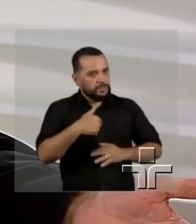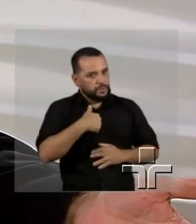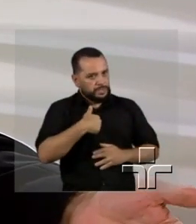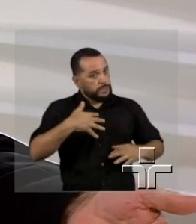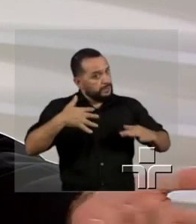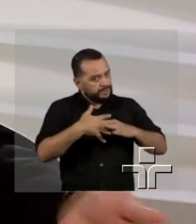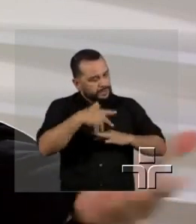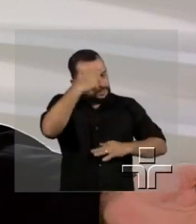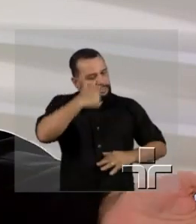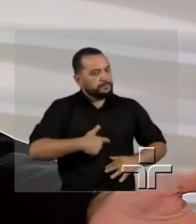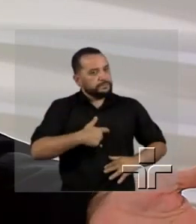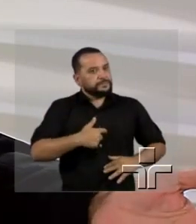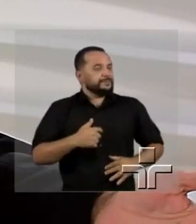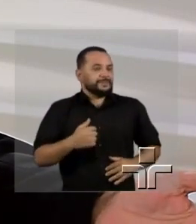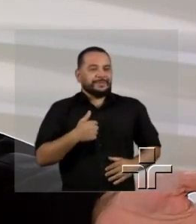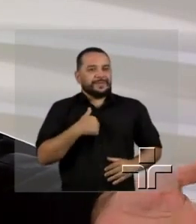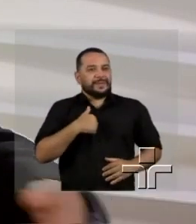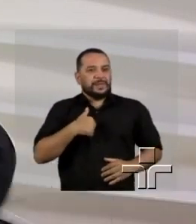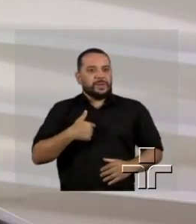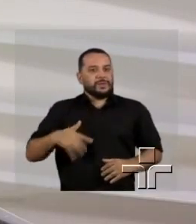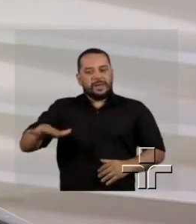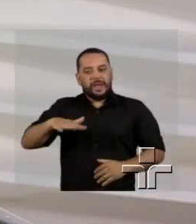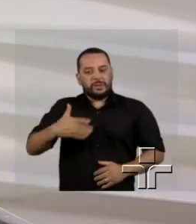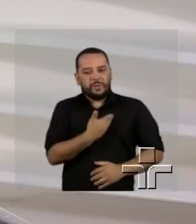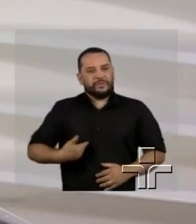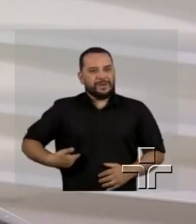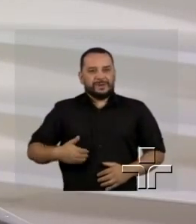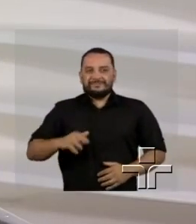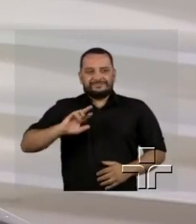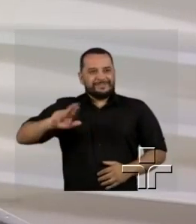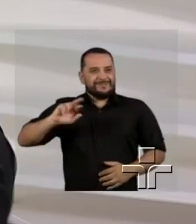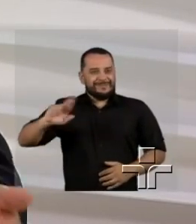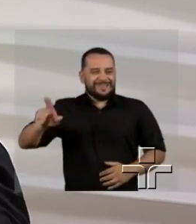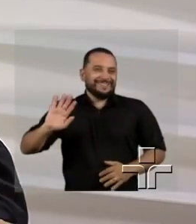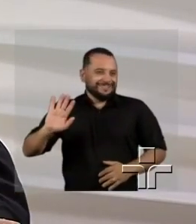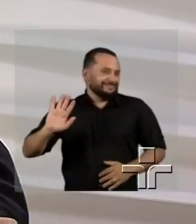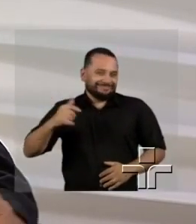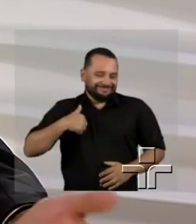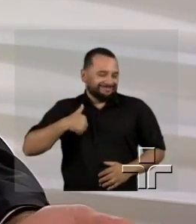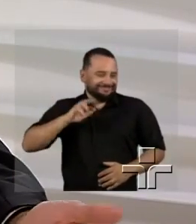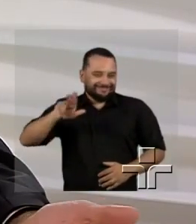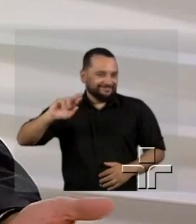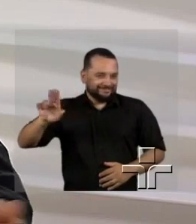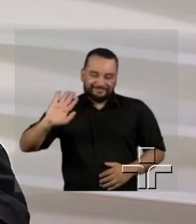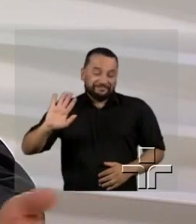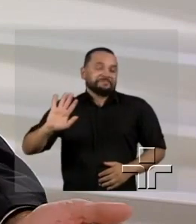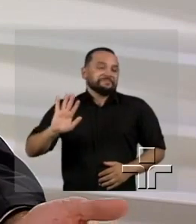você utiliza aquilo ali. Então, são coisas que eu acho que não tem cabimento. Daniel.